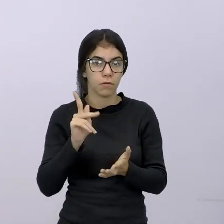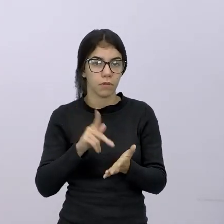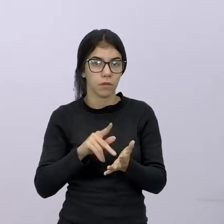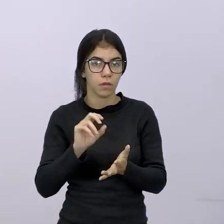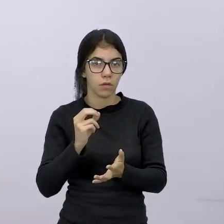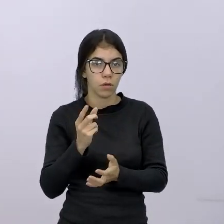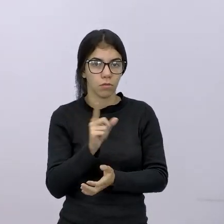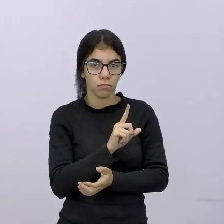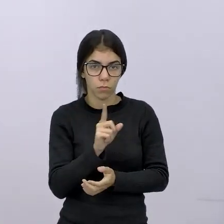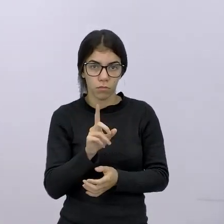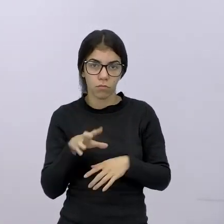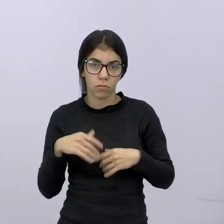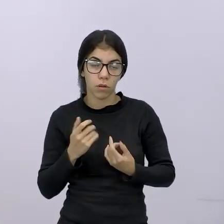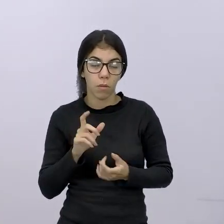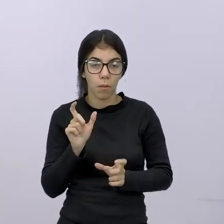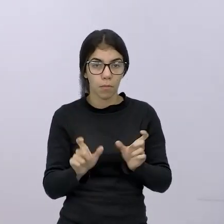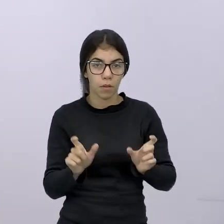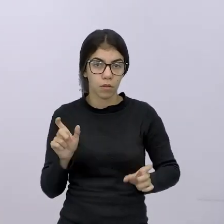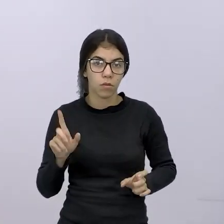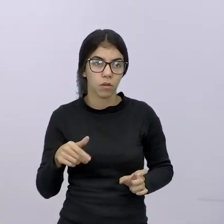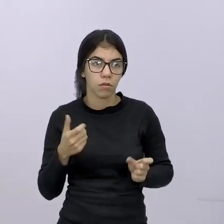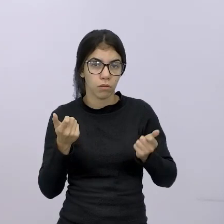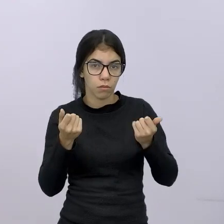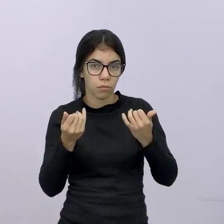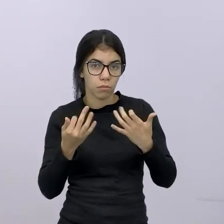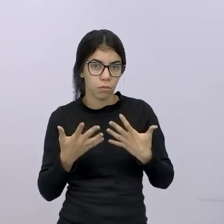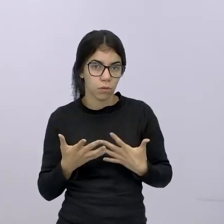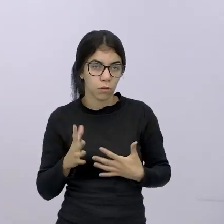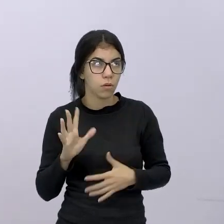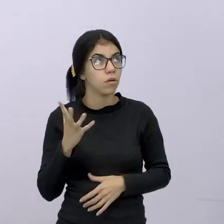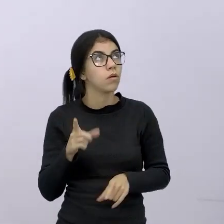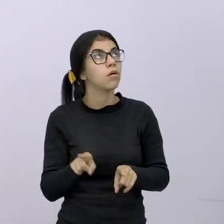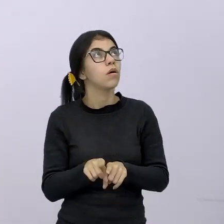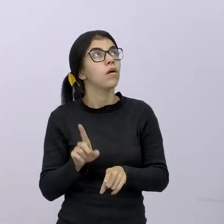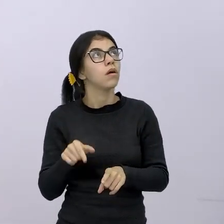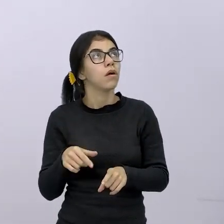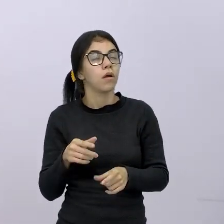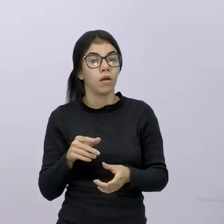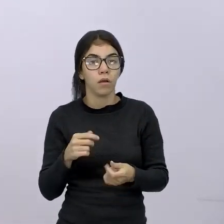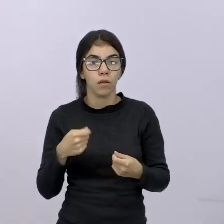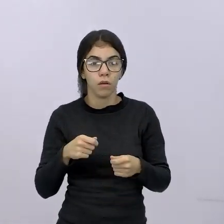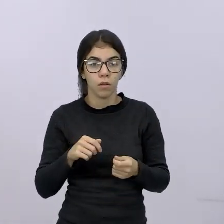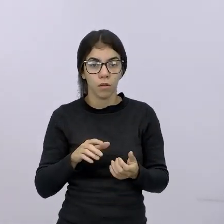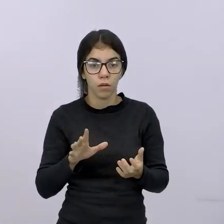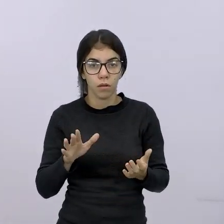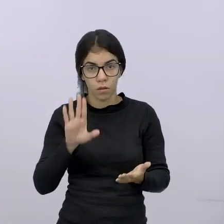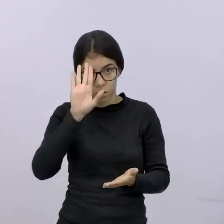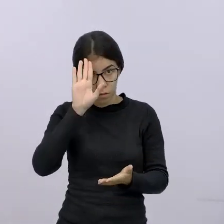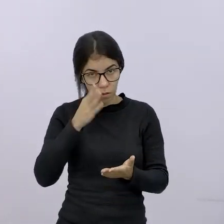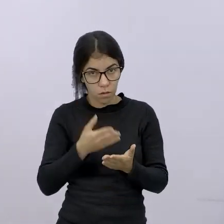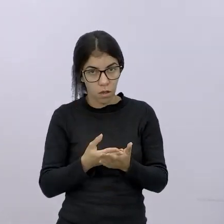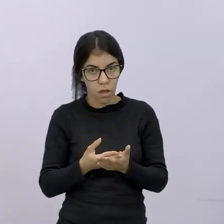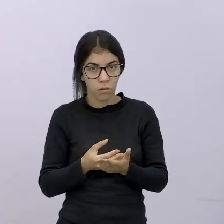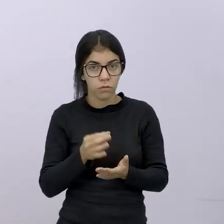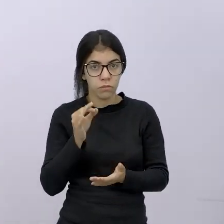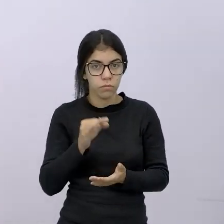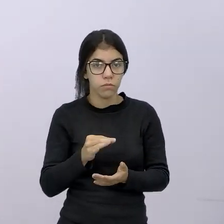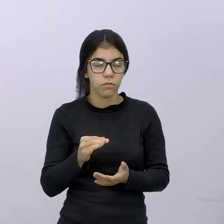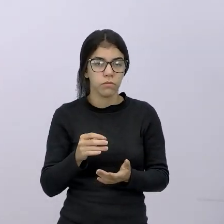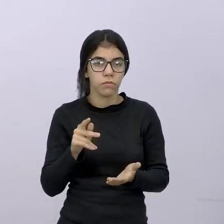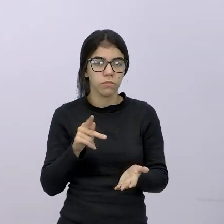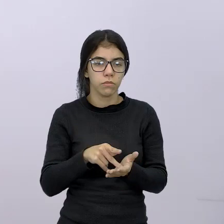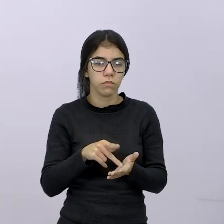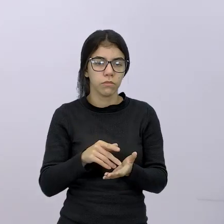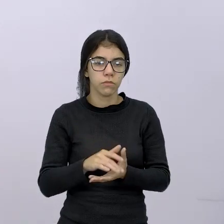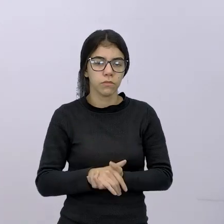não. Então, a pessoa que fala sobre algo, é nela que você tem que confiar ou desconfiar da sua verdade,